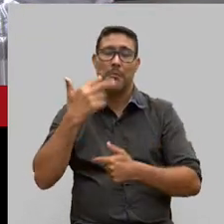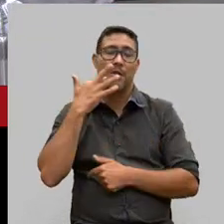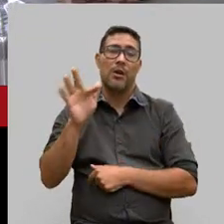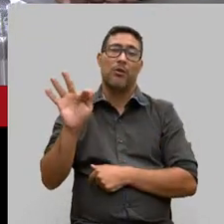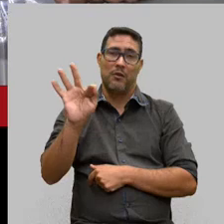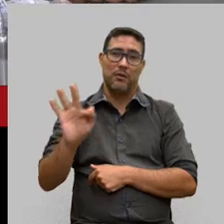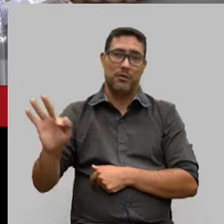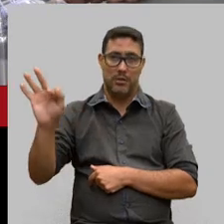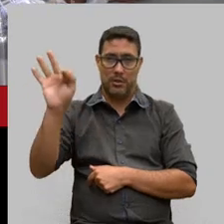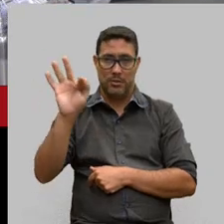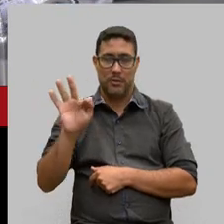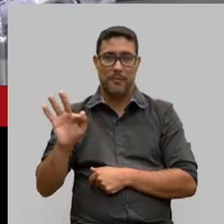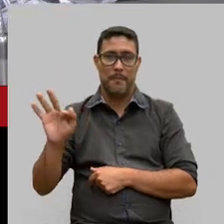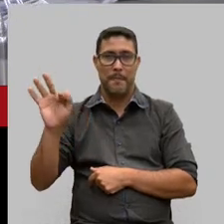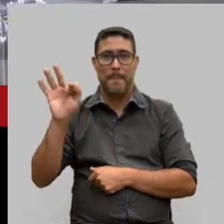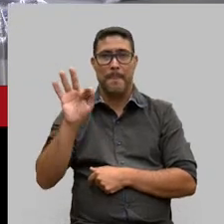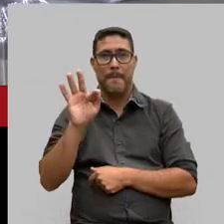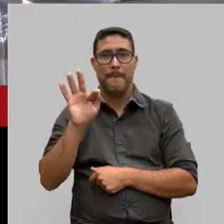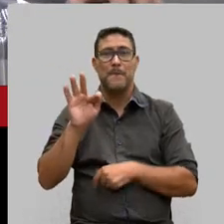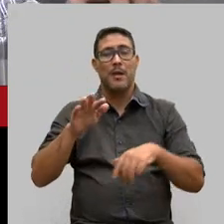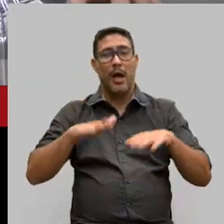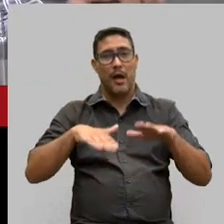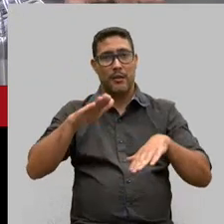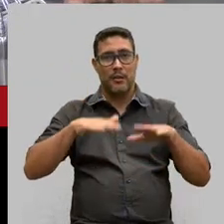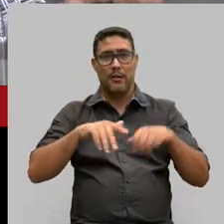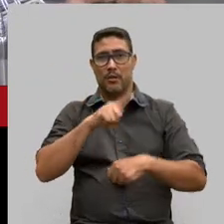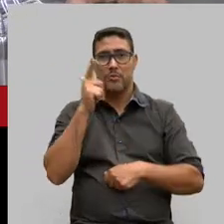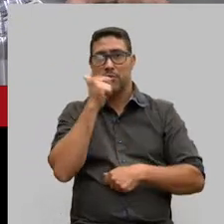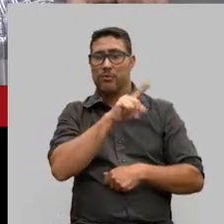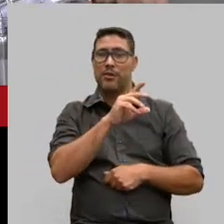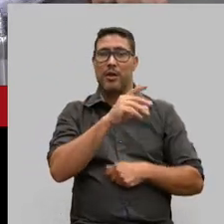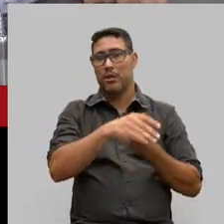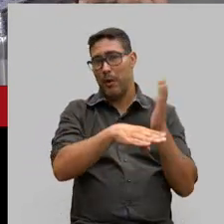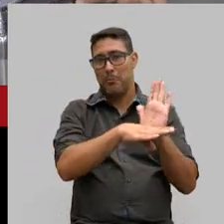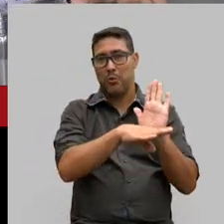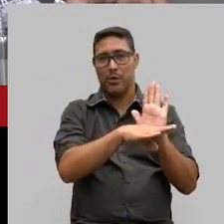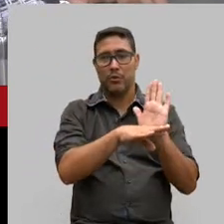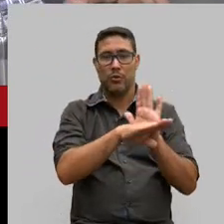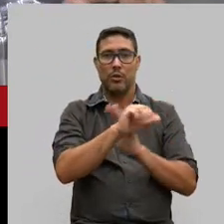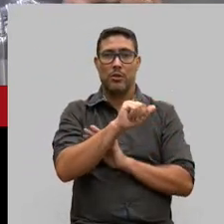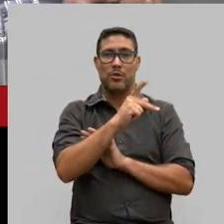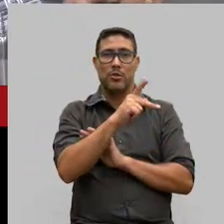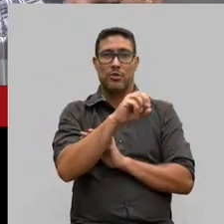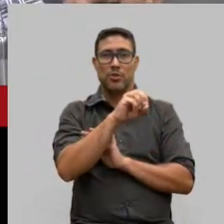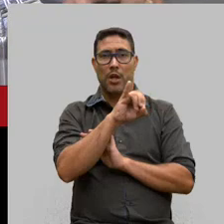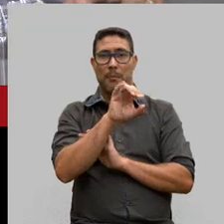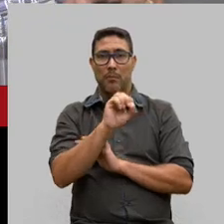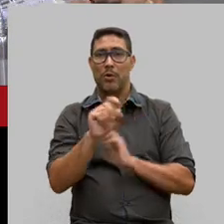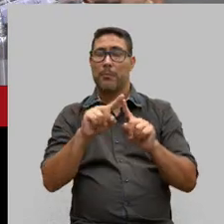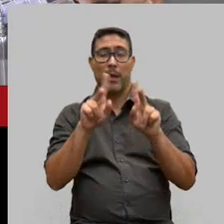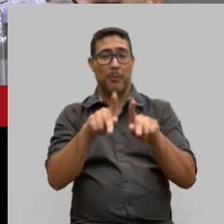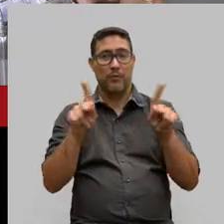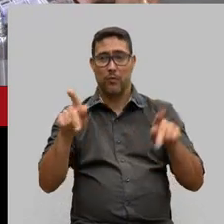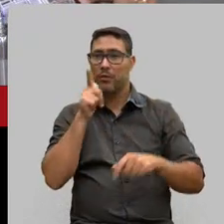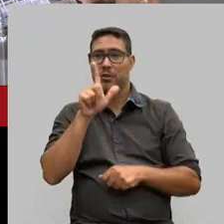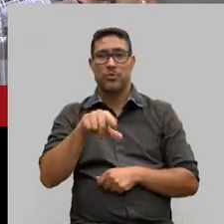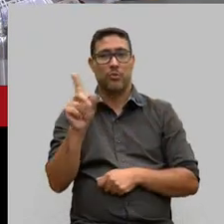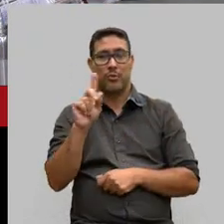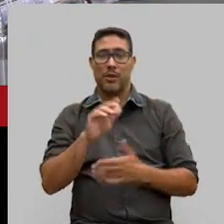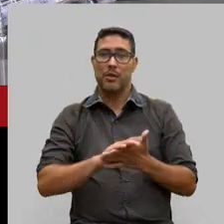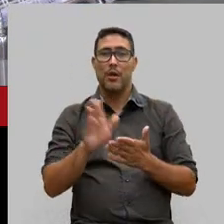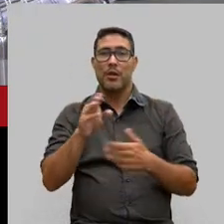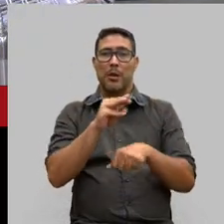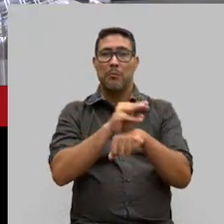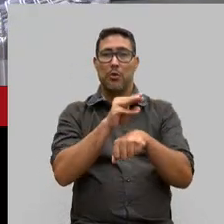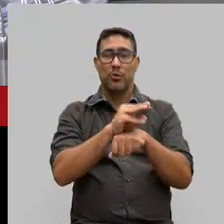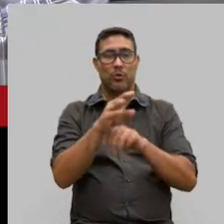eh a gente às vezes consegue uma monitora de apoio mas a professora de apoio a gente não consegue essa monitora de apoio